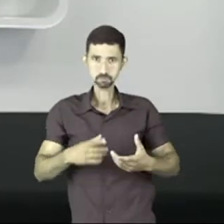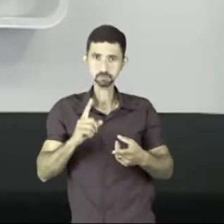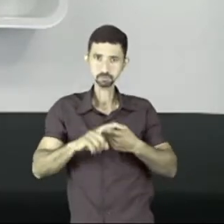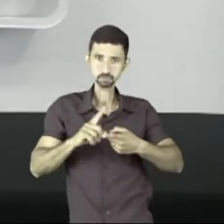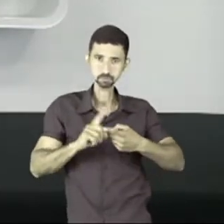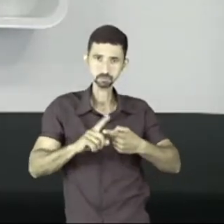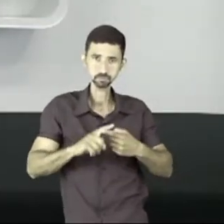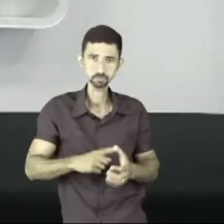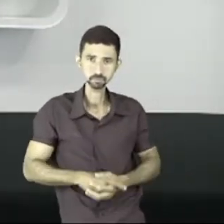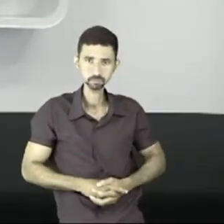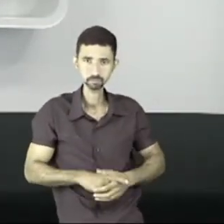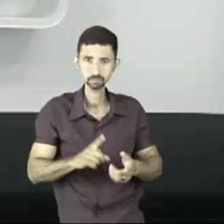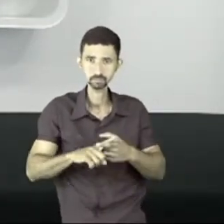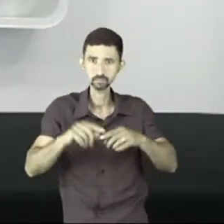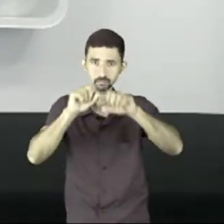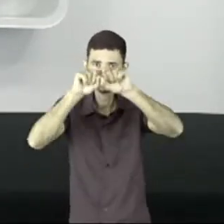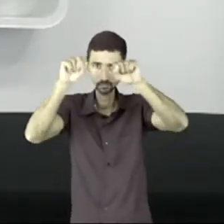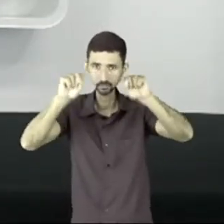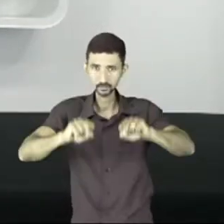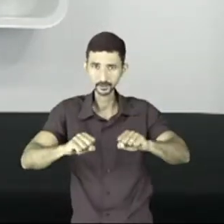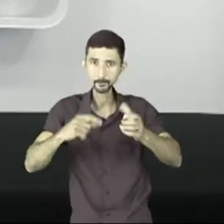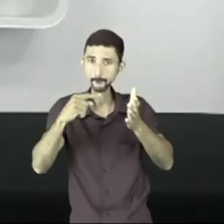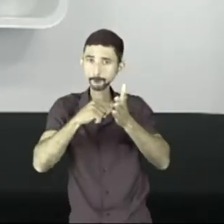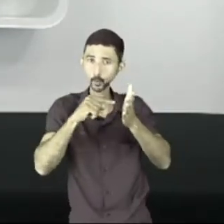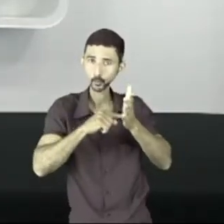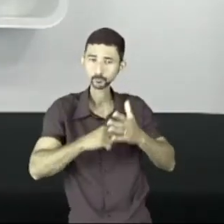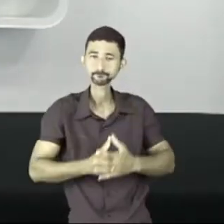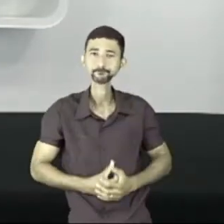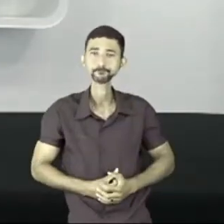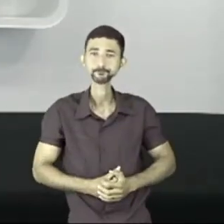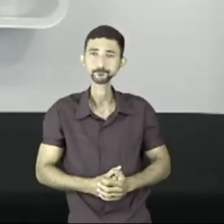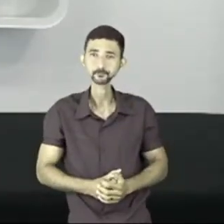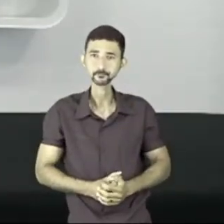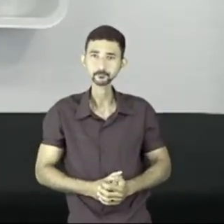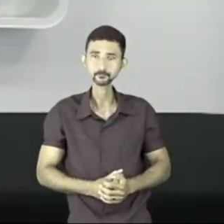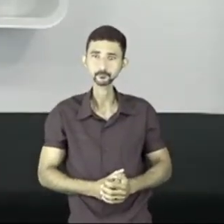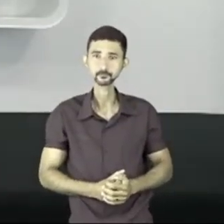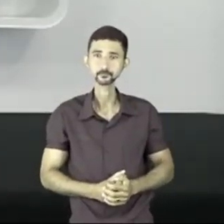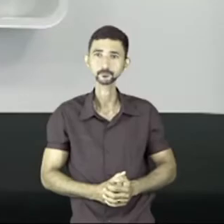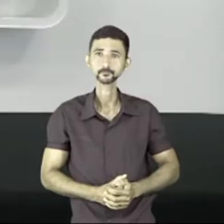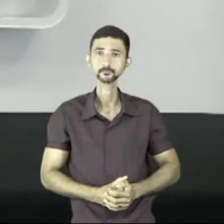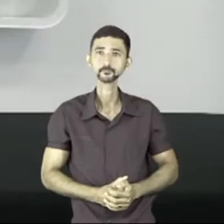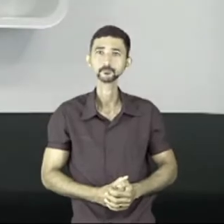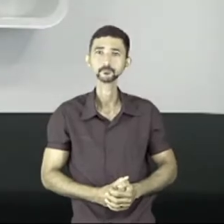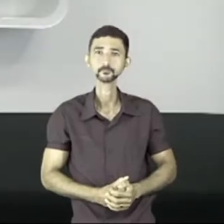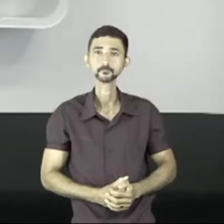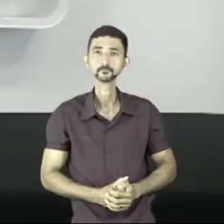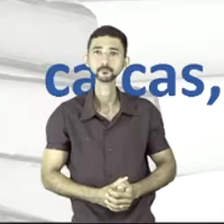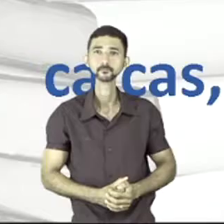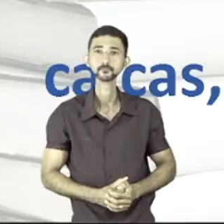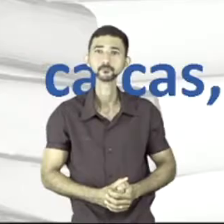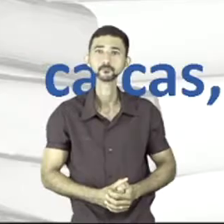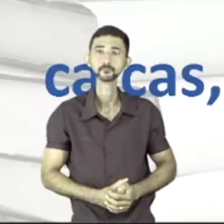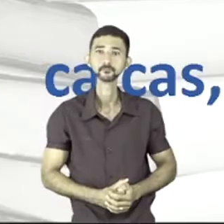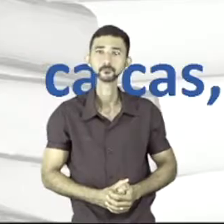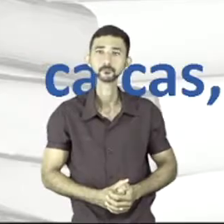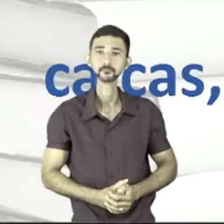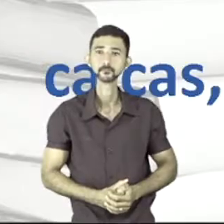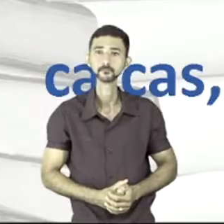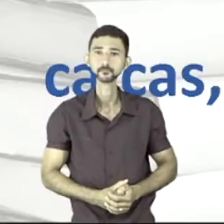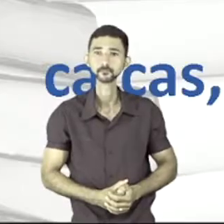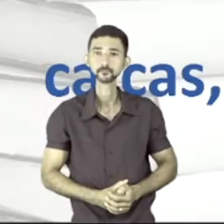vai ter um sistema de pontuação, tá? Vamos conhecer um pouquinho? Vamos lá para a nossa